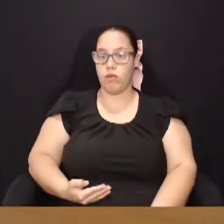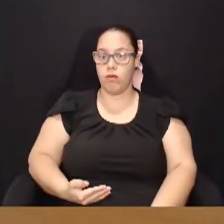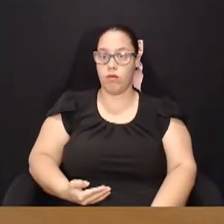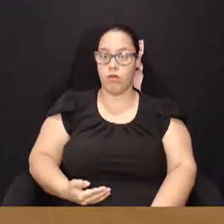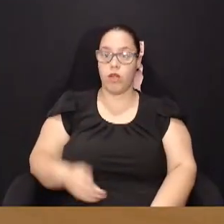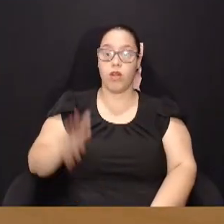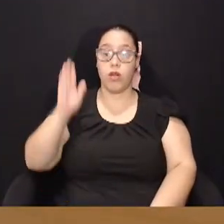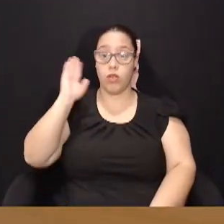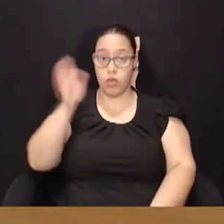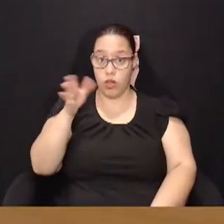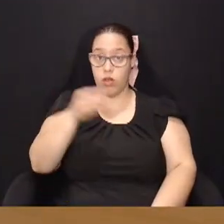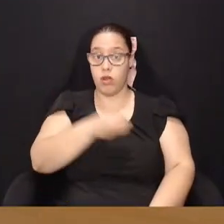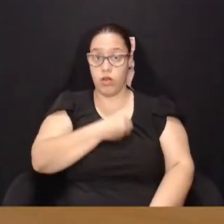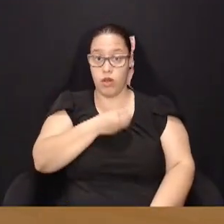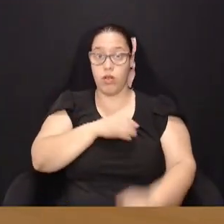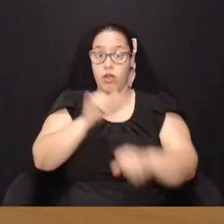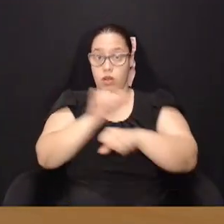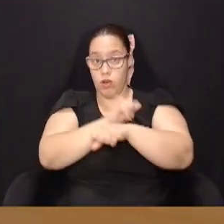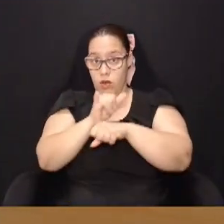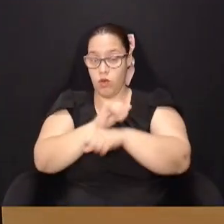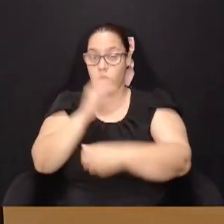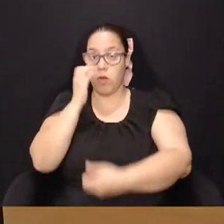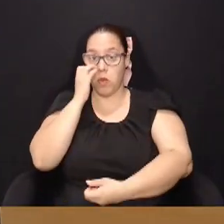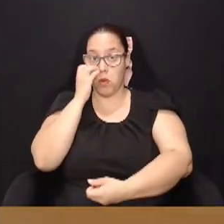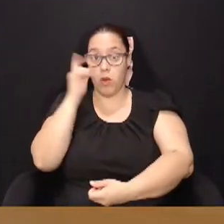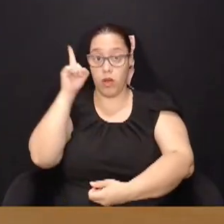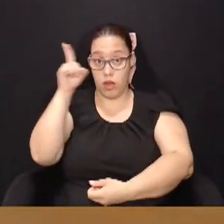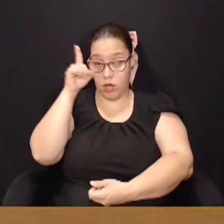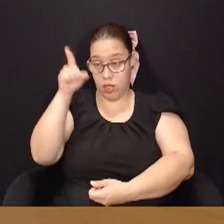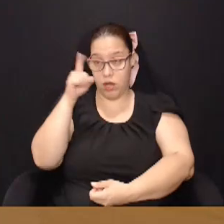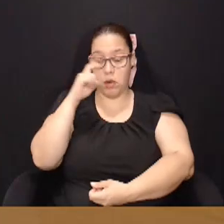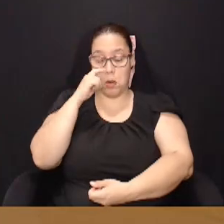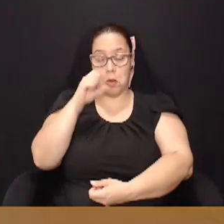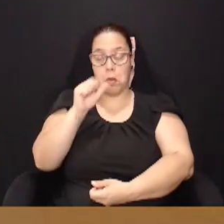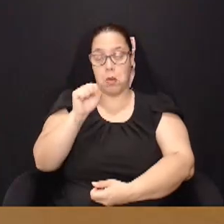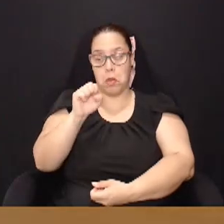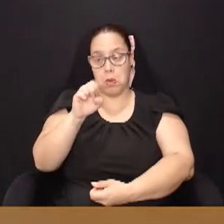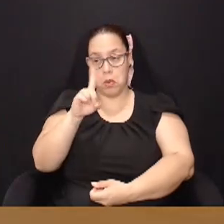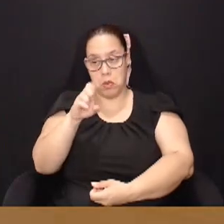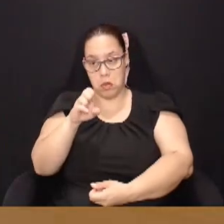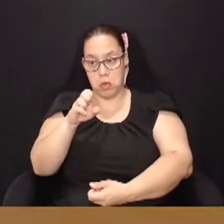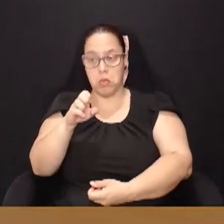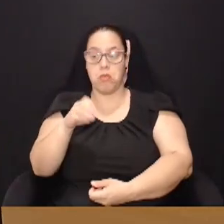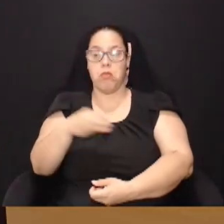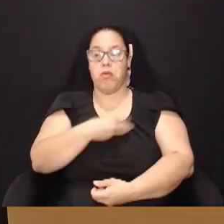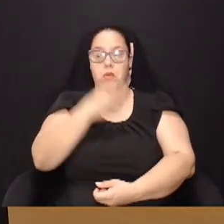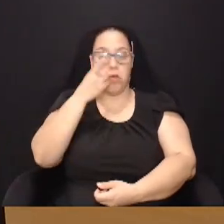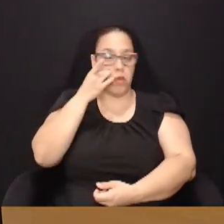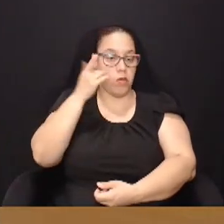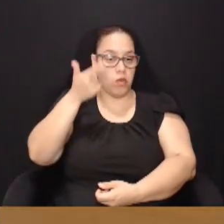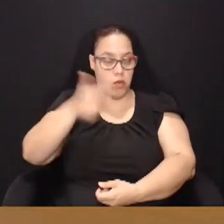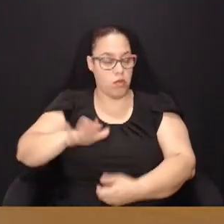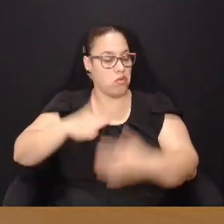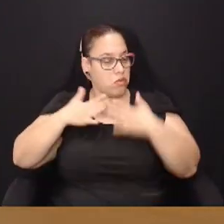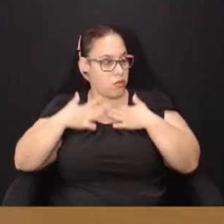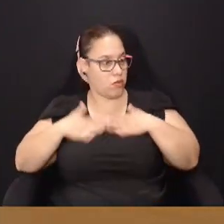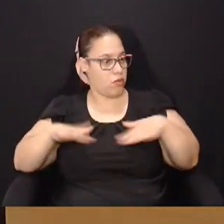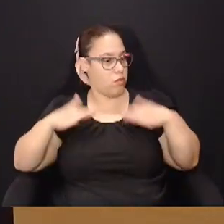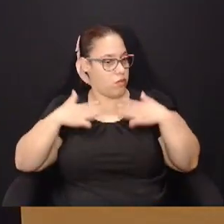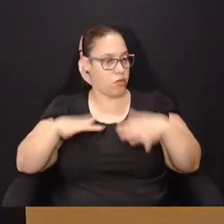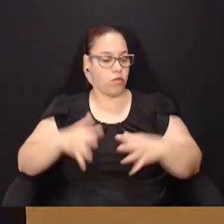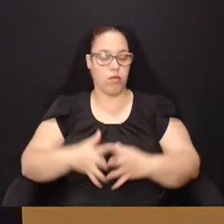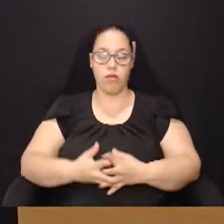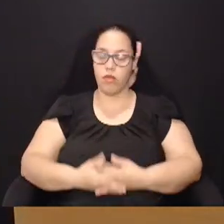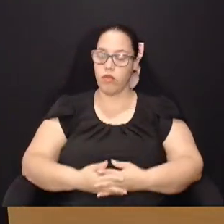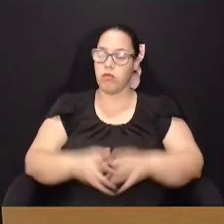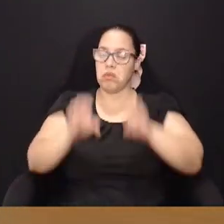por meio do YouTube lá na sede e isso vai poder ser reproduzido aqui com tranquilidade, tenho certeza, né? Então a estrutura da